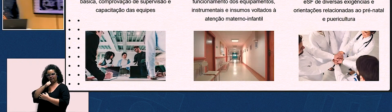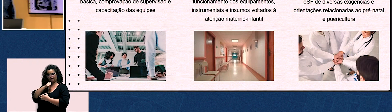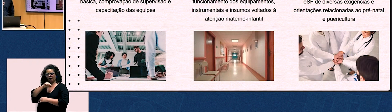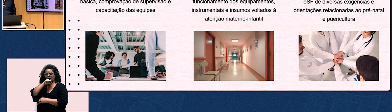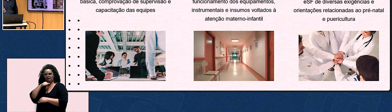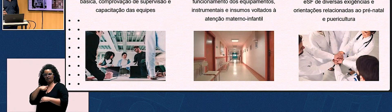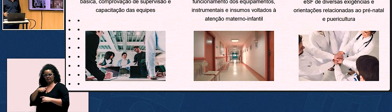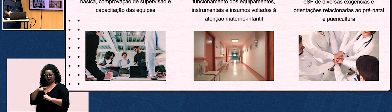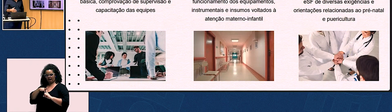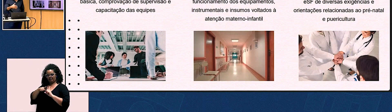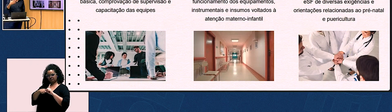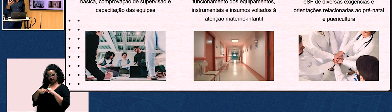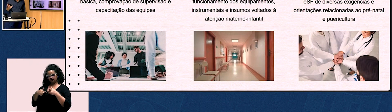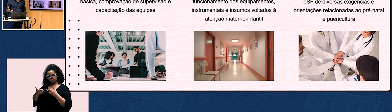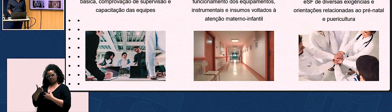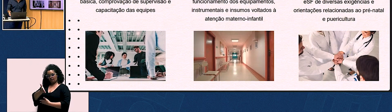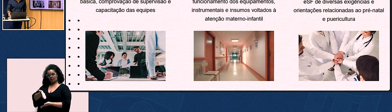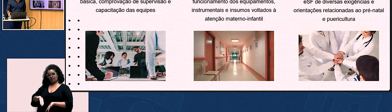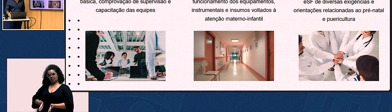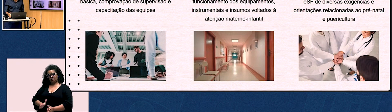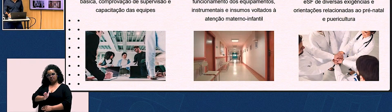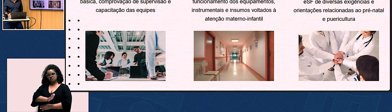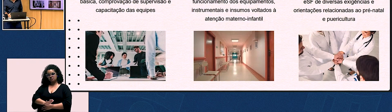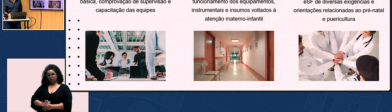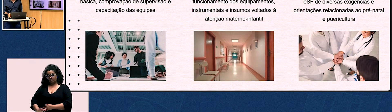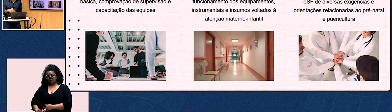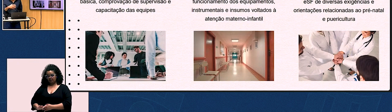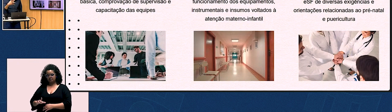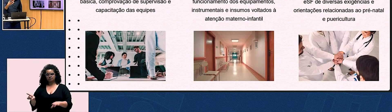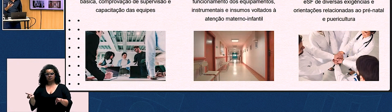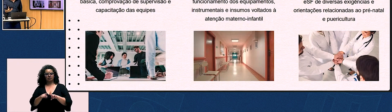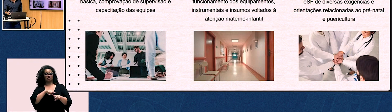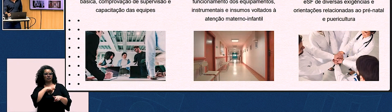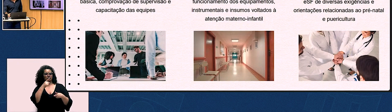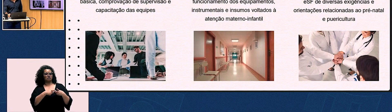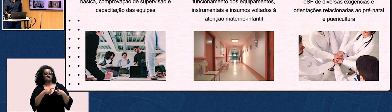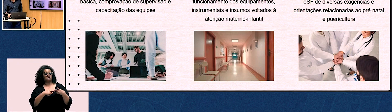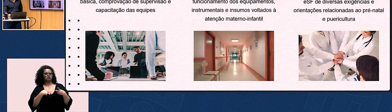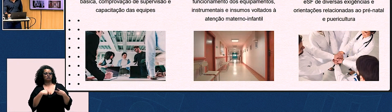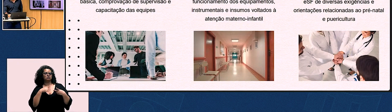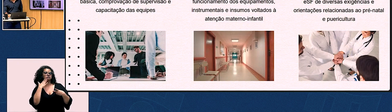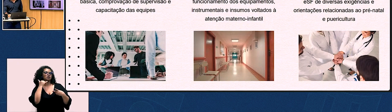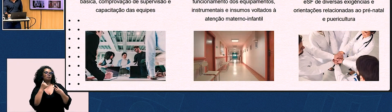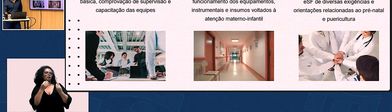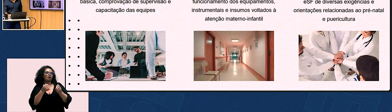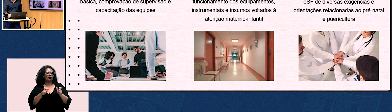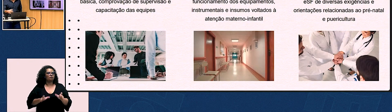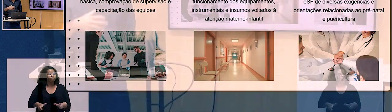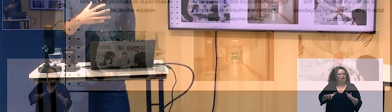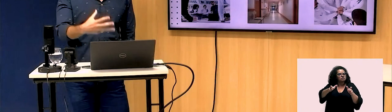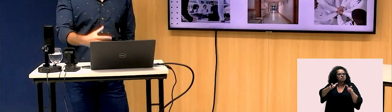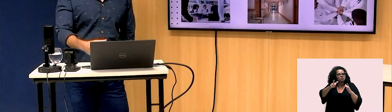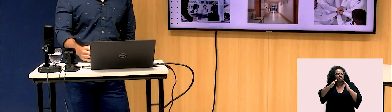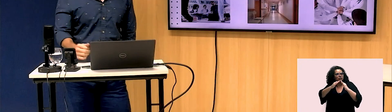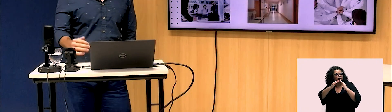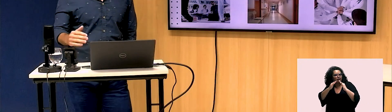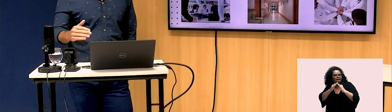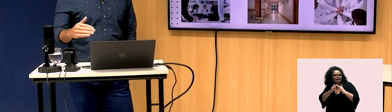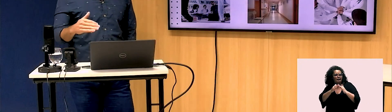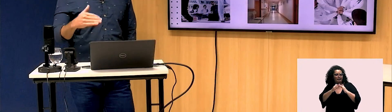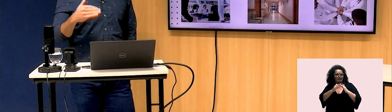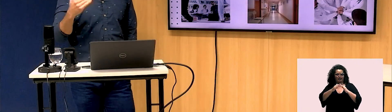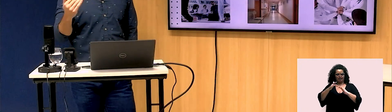infraestrutura, buscamos avaliar, né, as condições estruturais da unidade de saúde da família, né, de estrutura